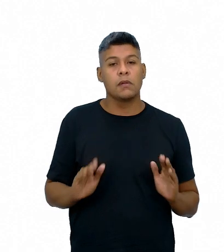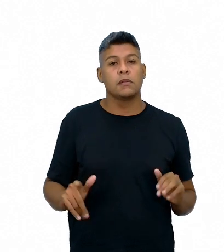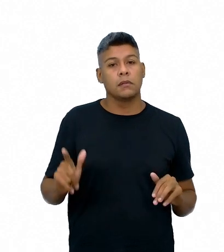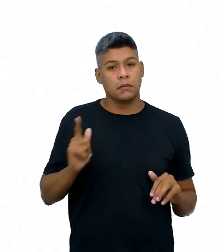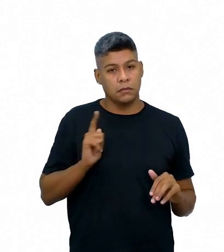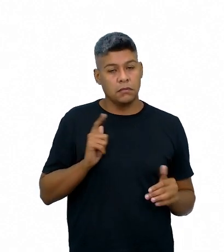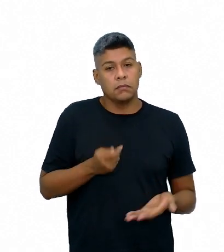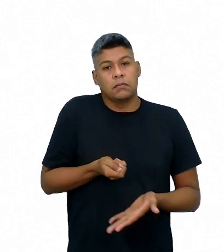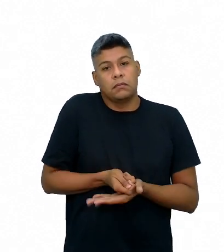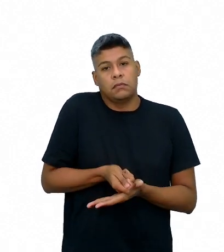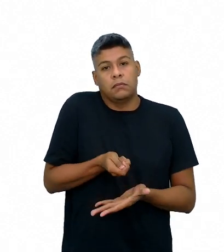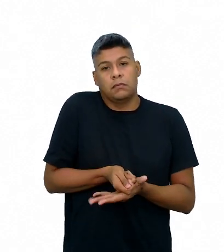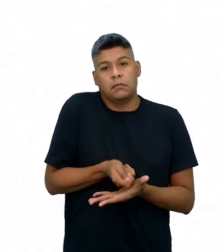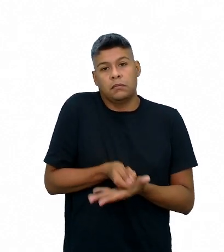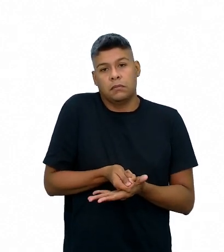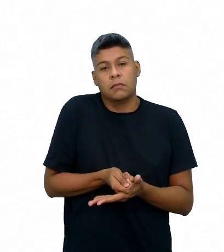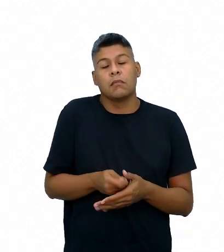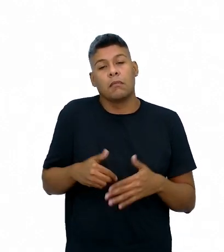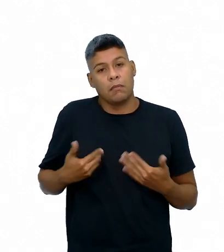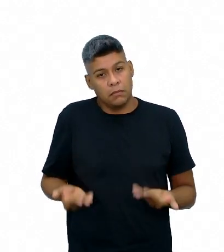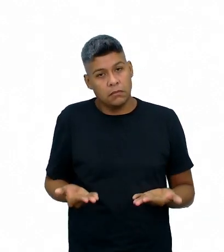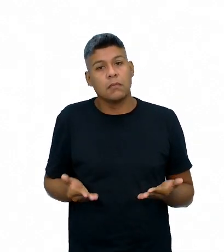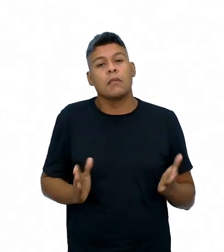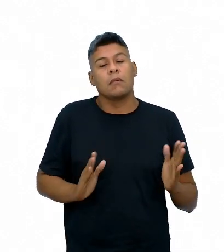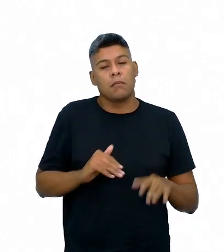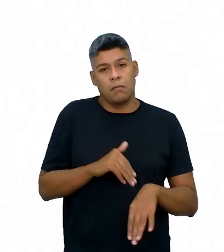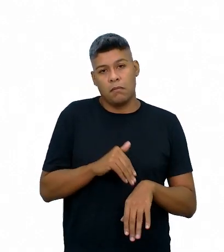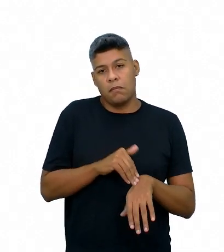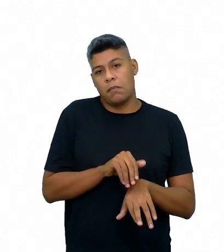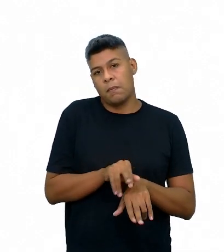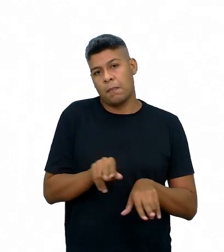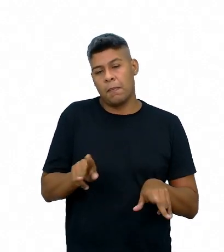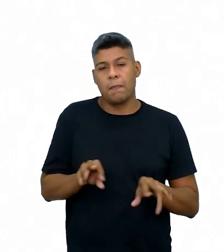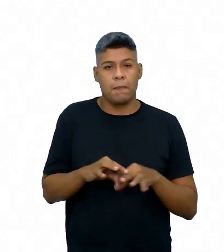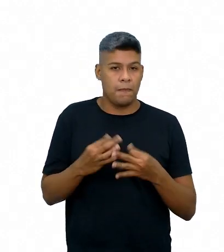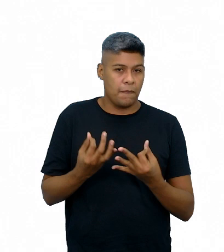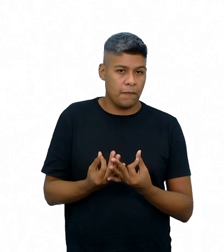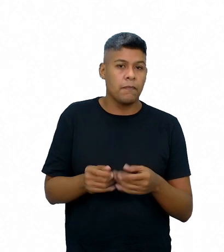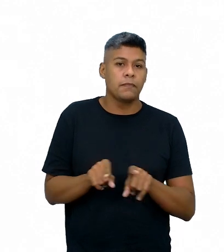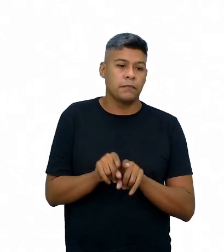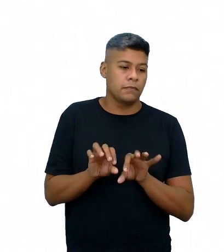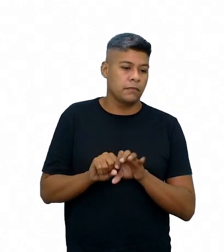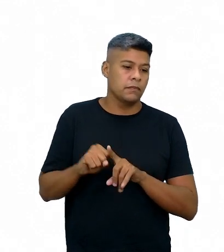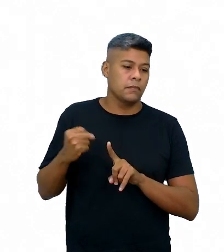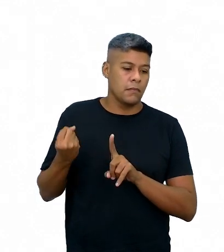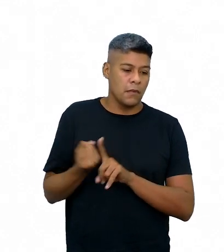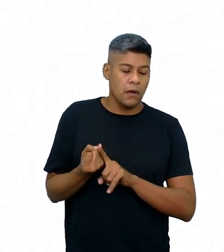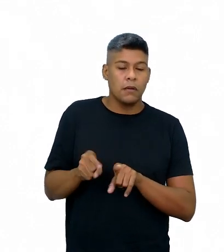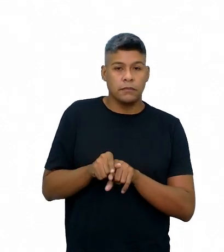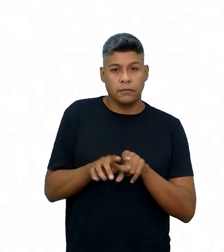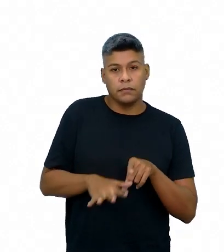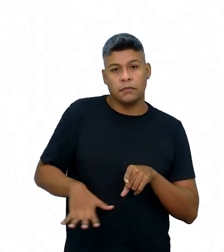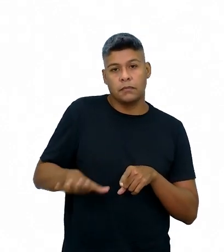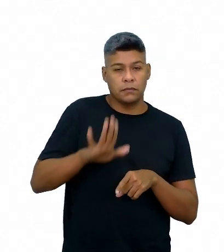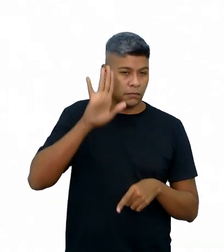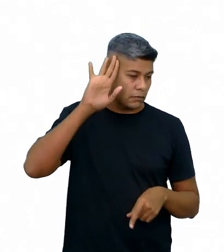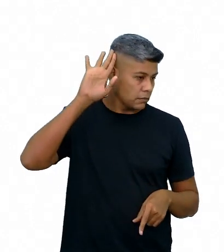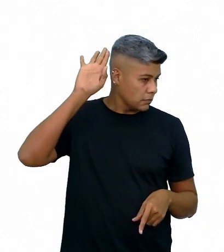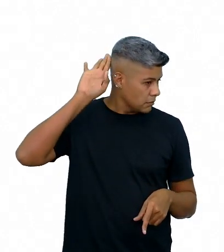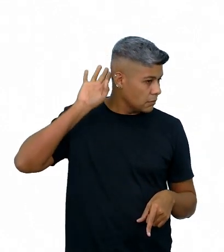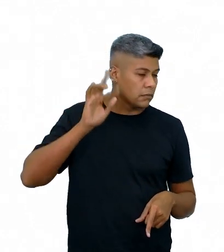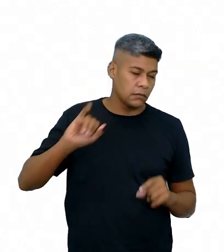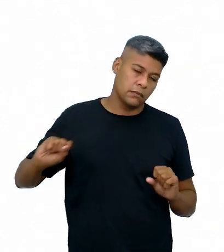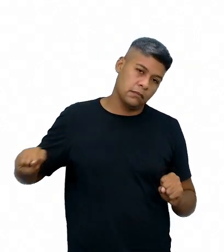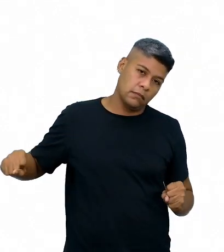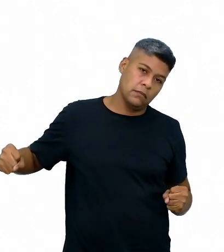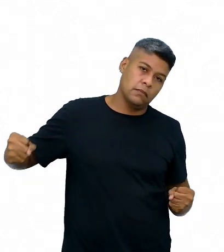serão exigidas. E esses momentos são muitos, tanto em família, quanto na sociedade, quanto no ambiente acadêmico que ele vai enfrentar